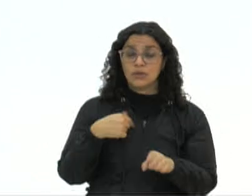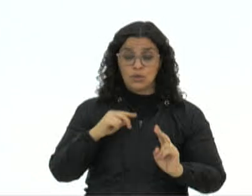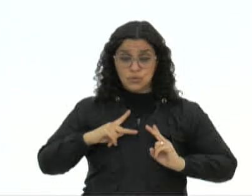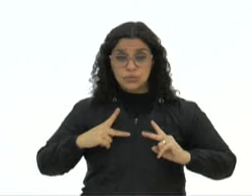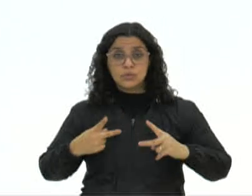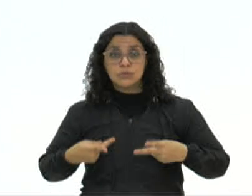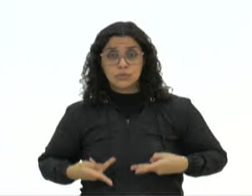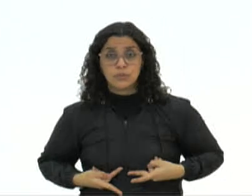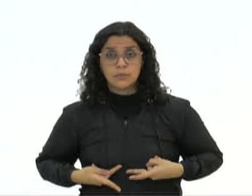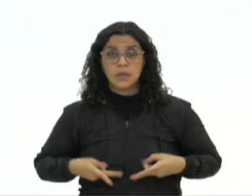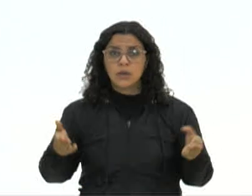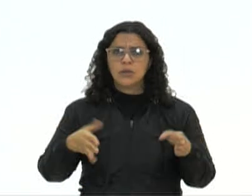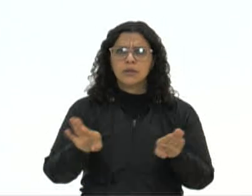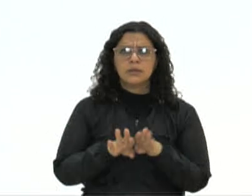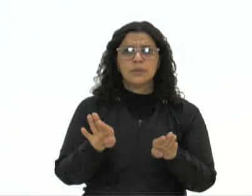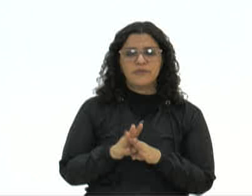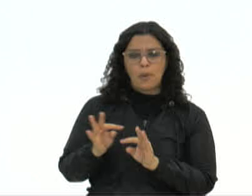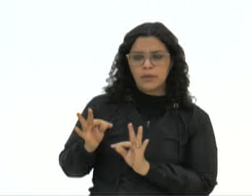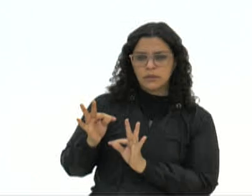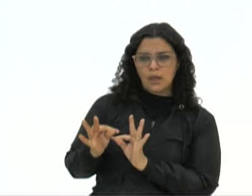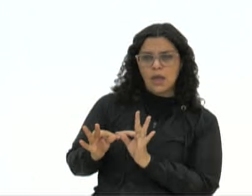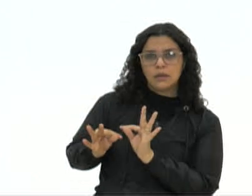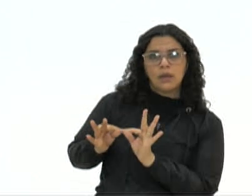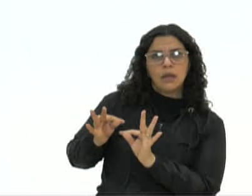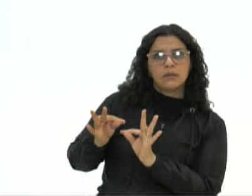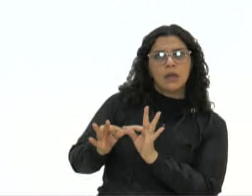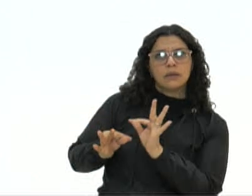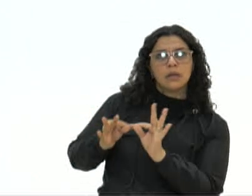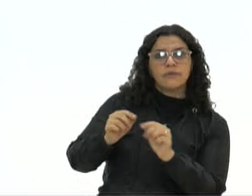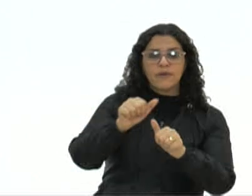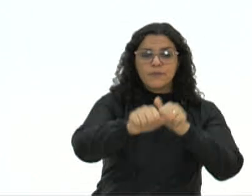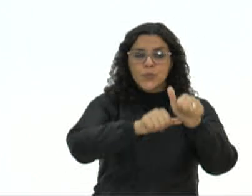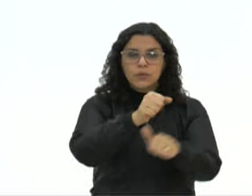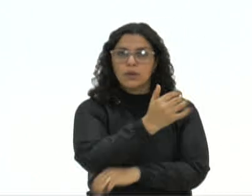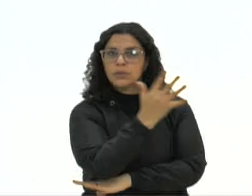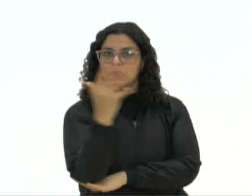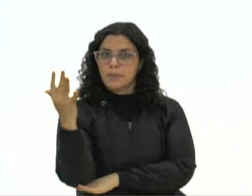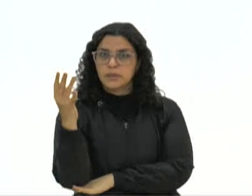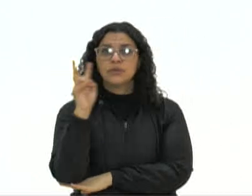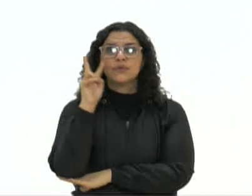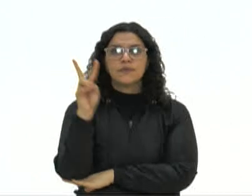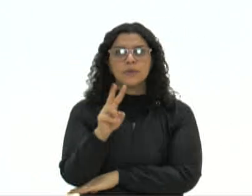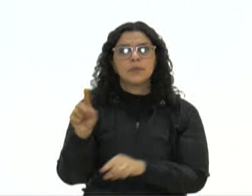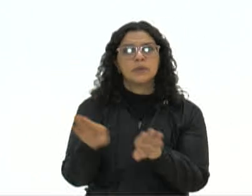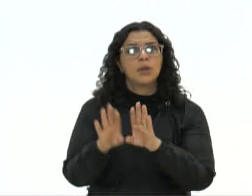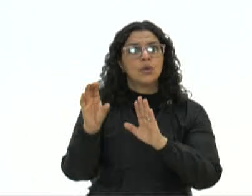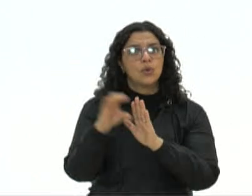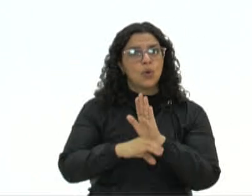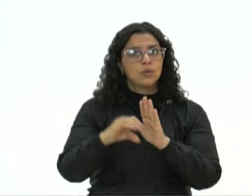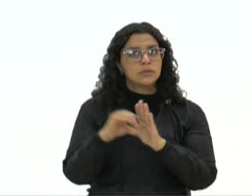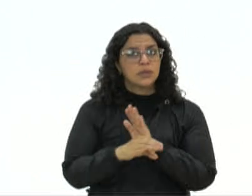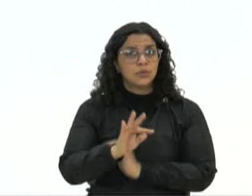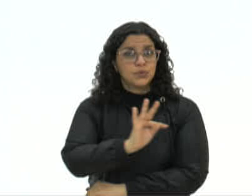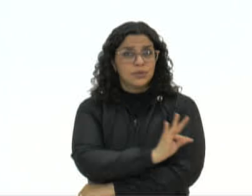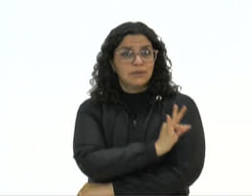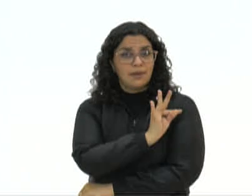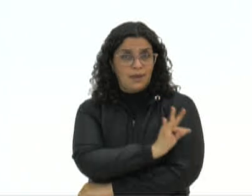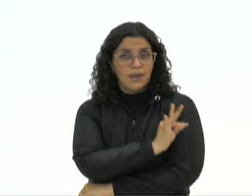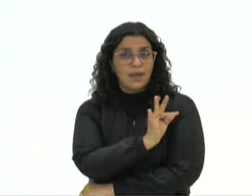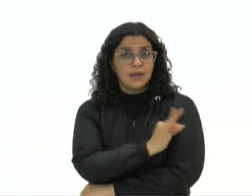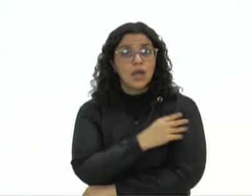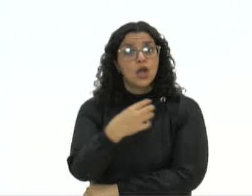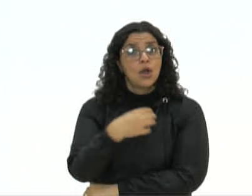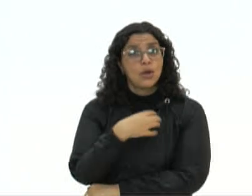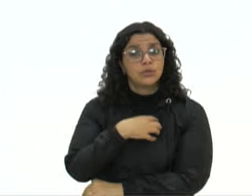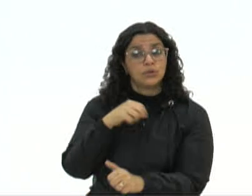seres humanos, fomos desenvolvendo tecnologia e transformando a paisagem. Vimos o conceito de técnica, que é a maneira de